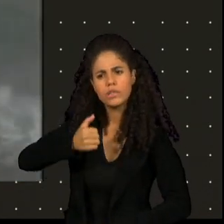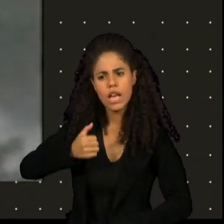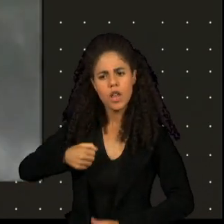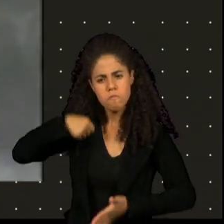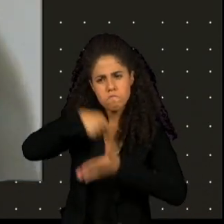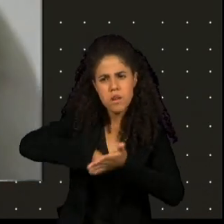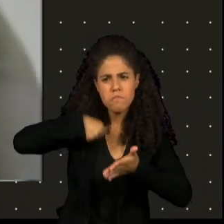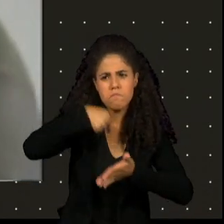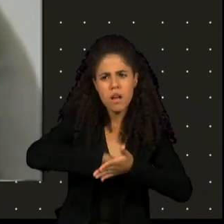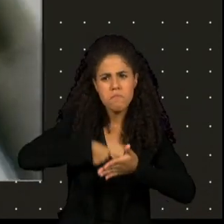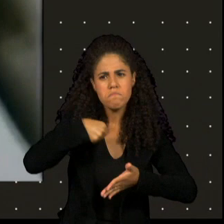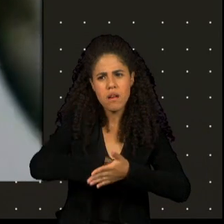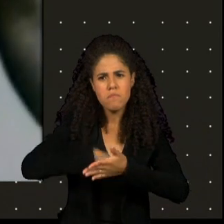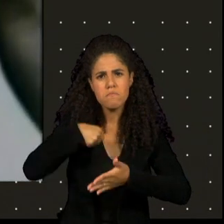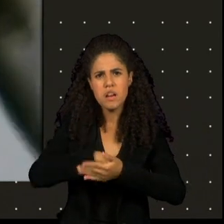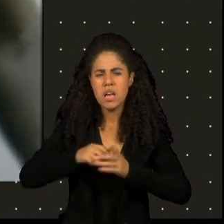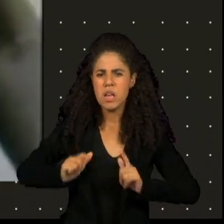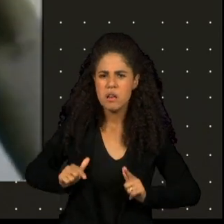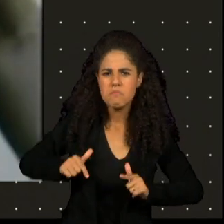antes.